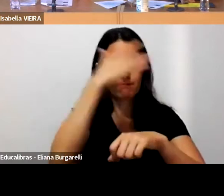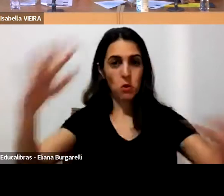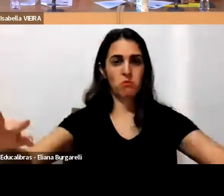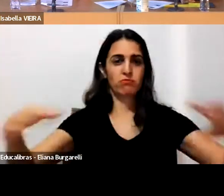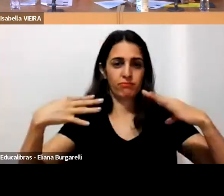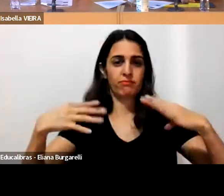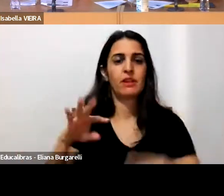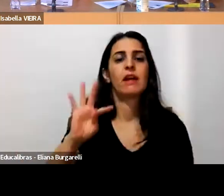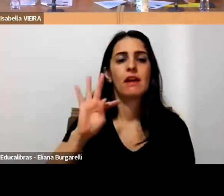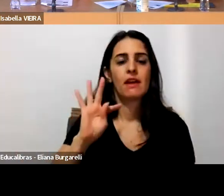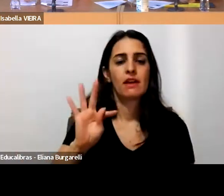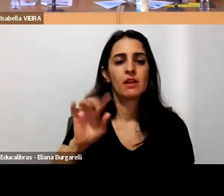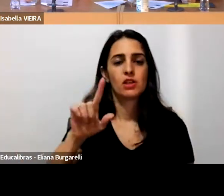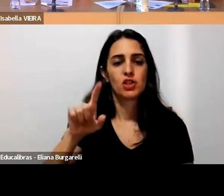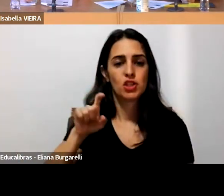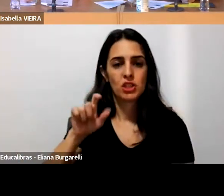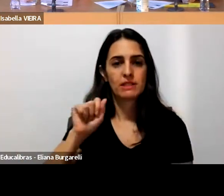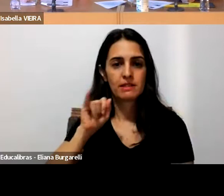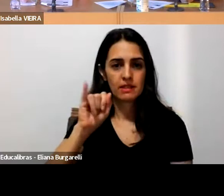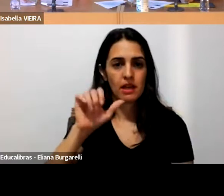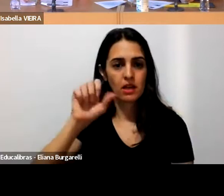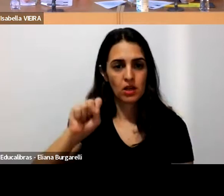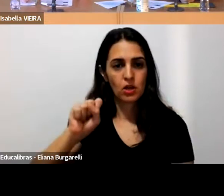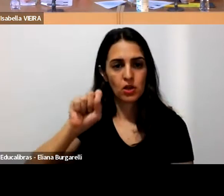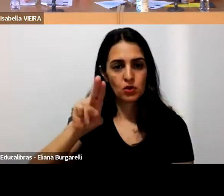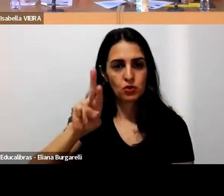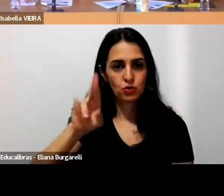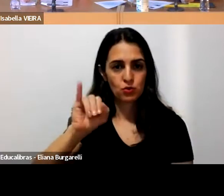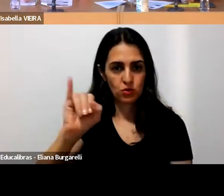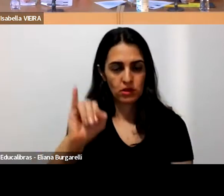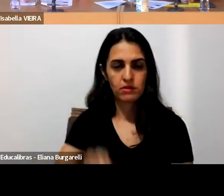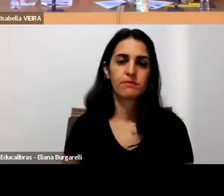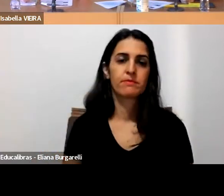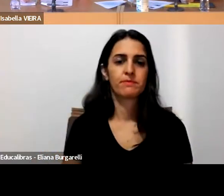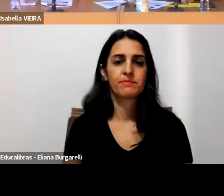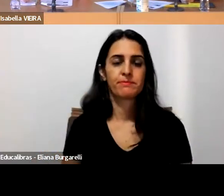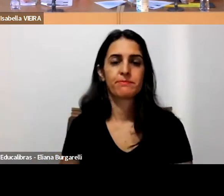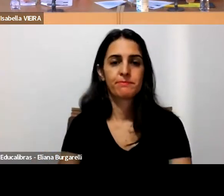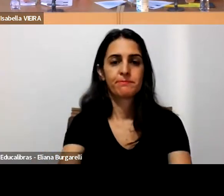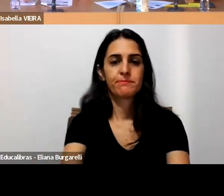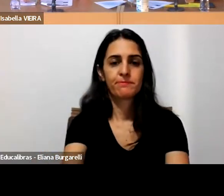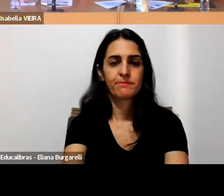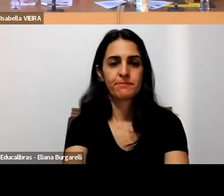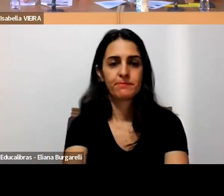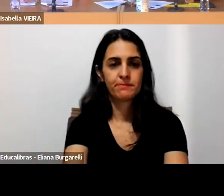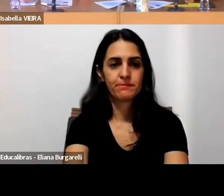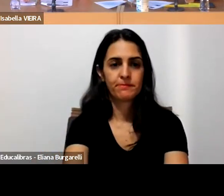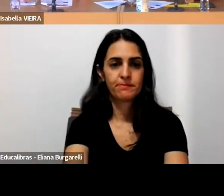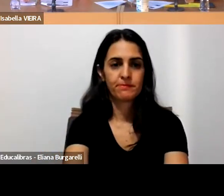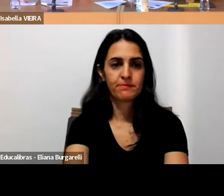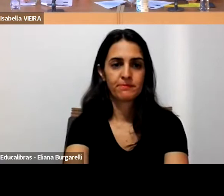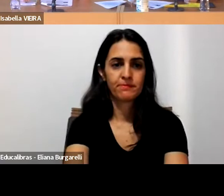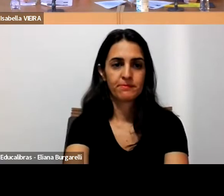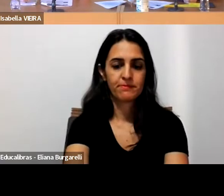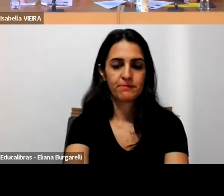Sorui, donc, elle va porter la voix de la jeunesse indigène. Elle est aussi la fille du grand leader Almir Surui, qui a déjà été assis à cette table. Je l'ai